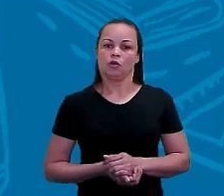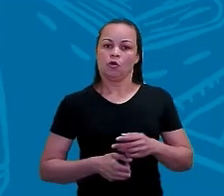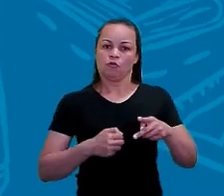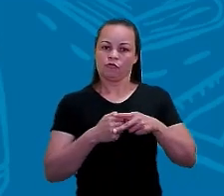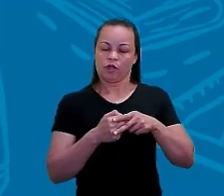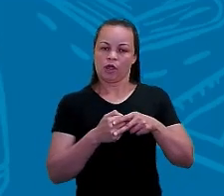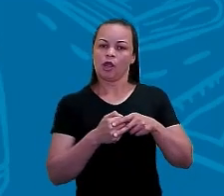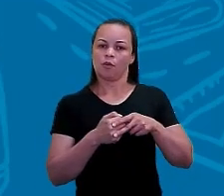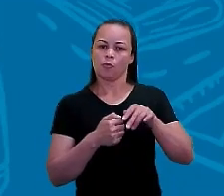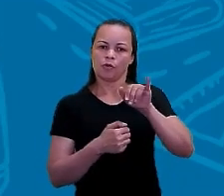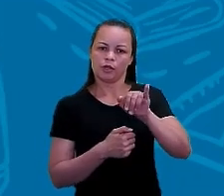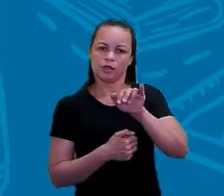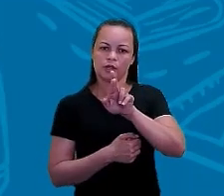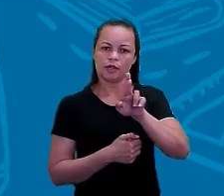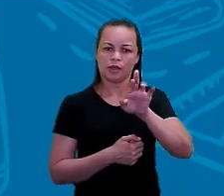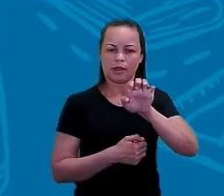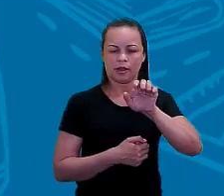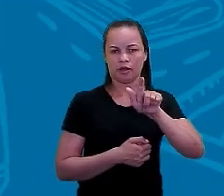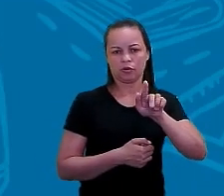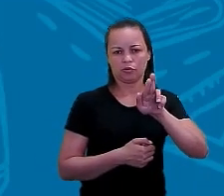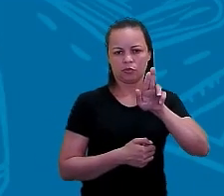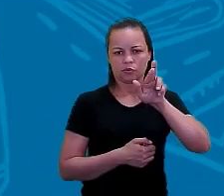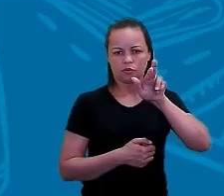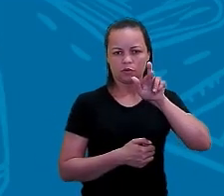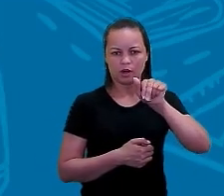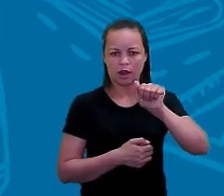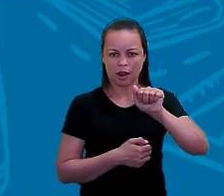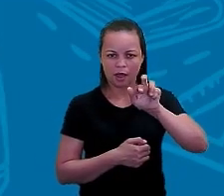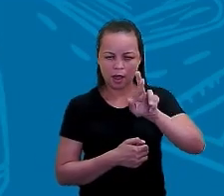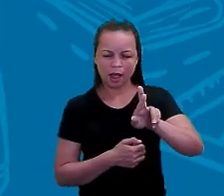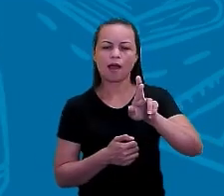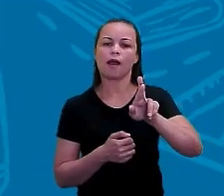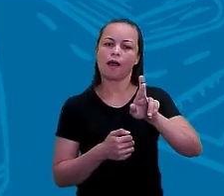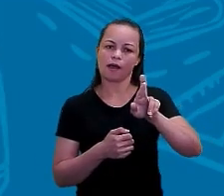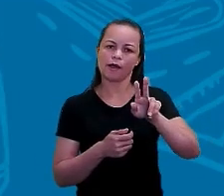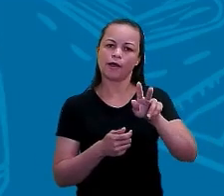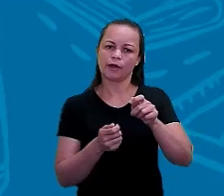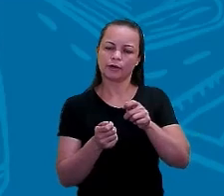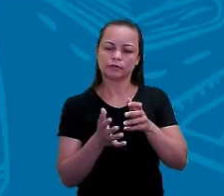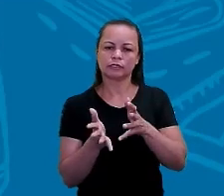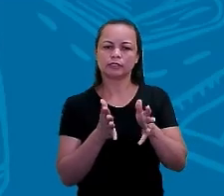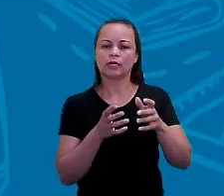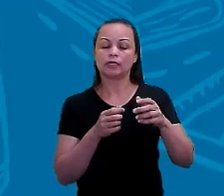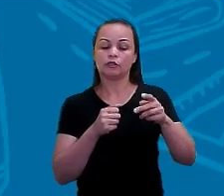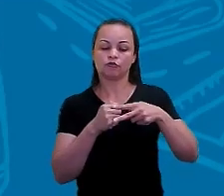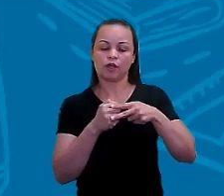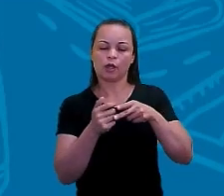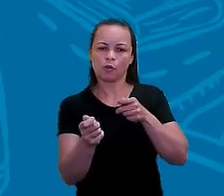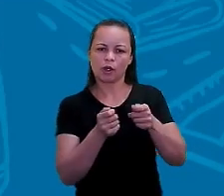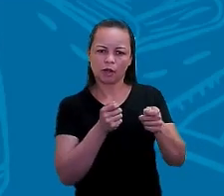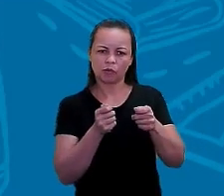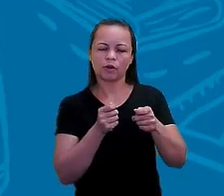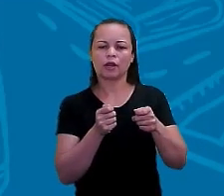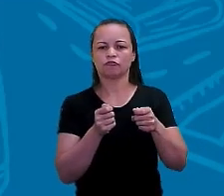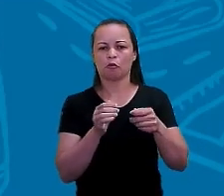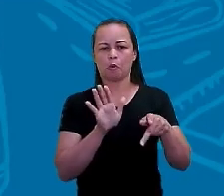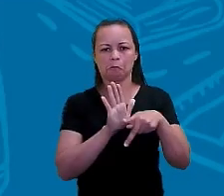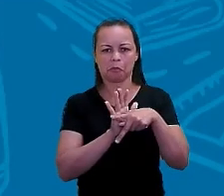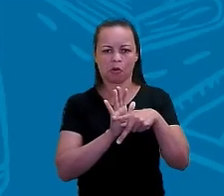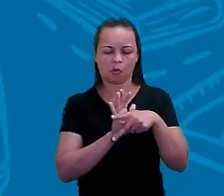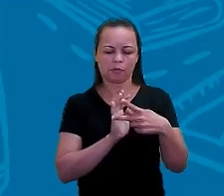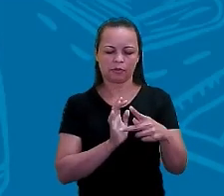de aluguel. E os irregulares têm casa própria, porque eles têm forma própria. Por